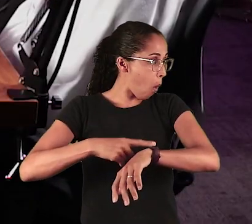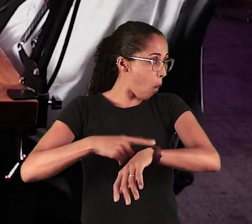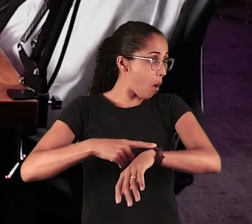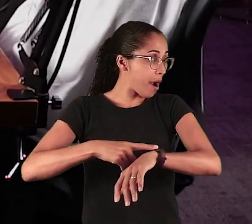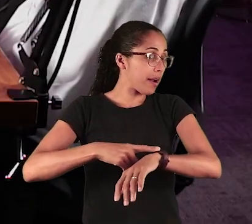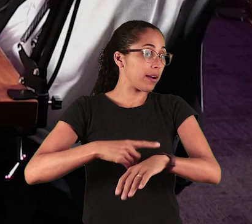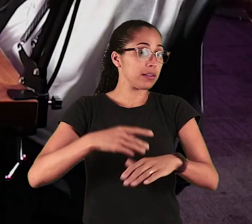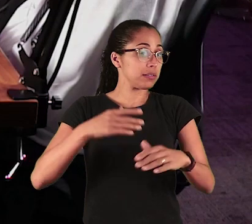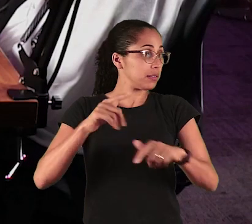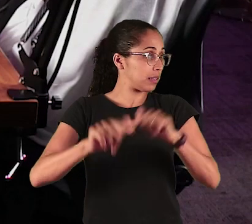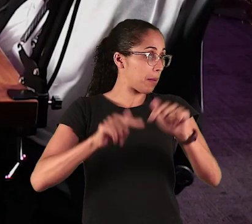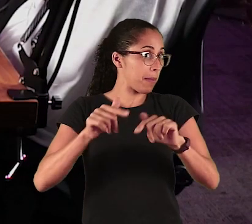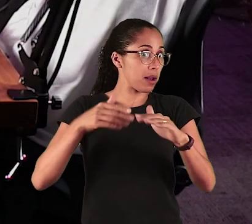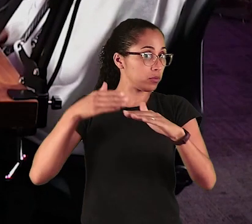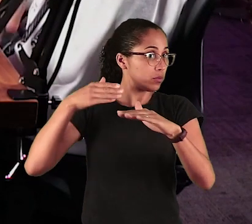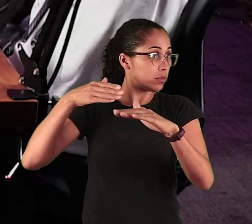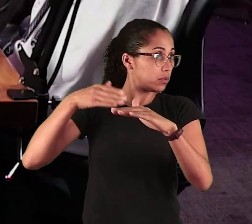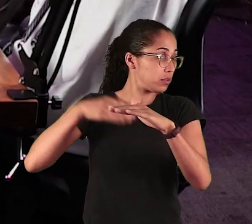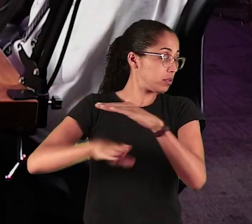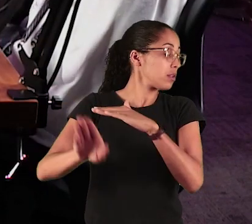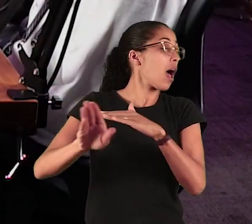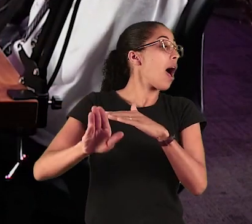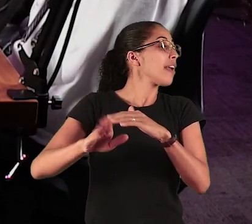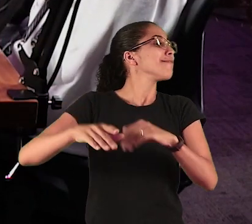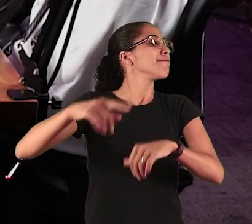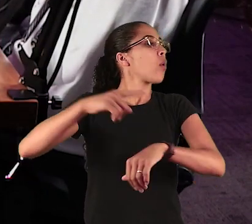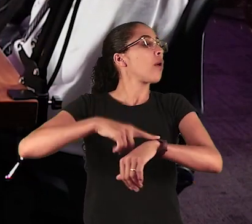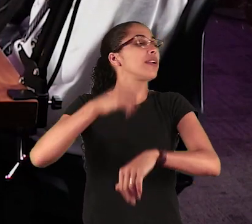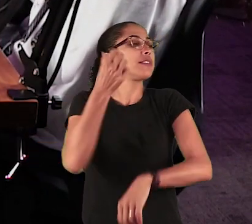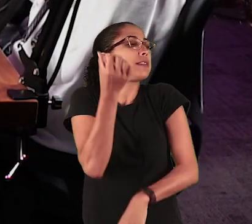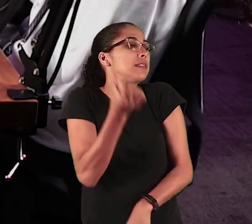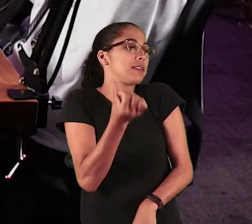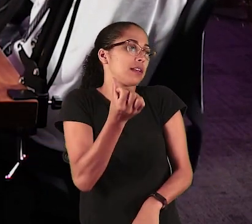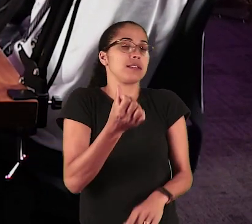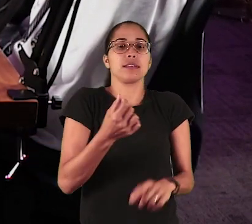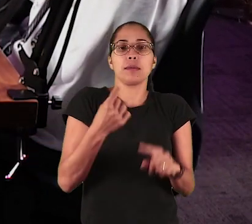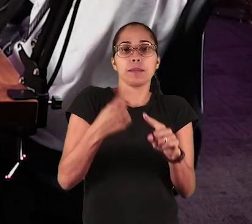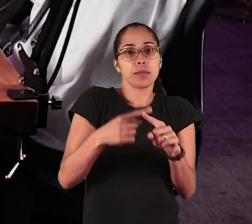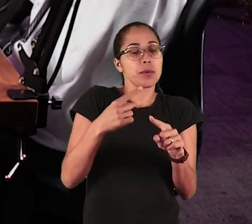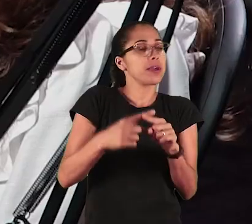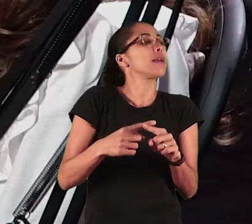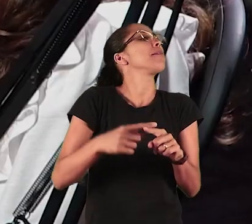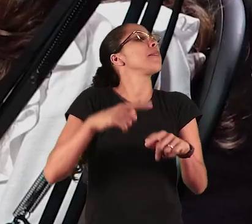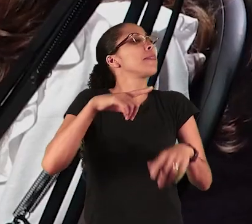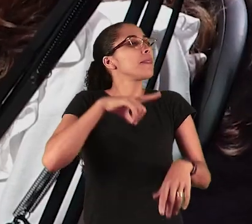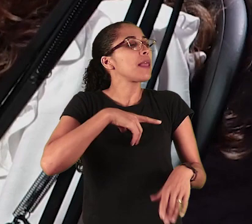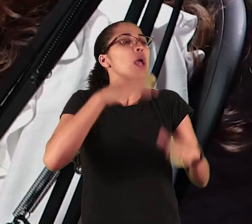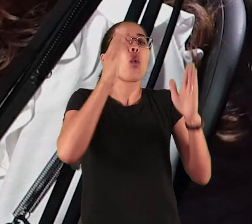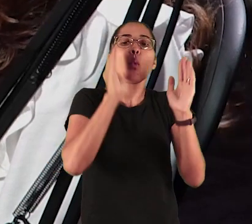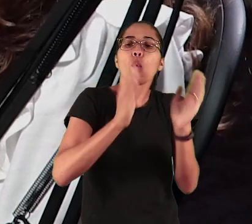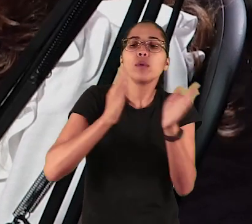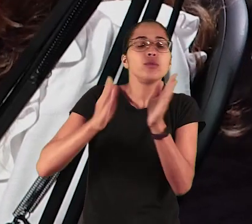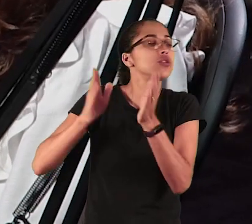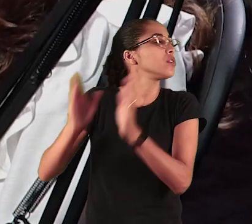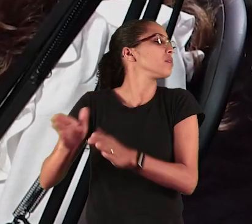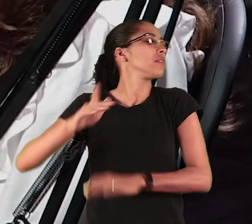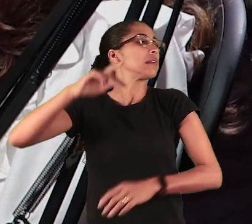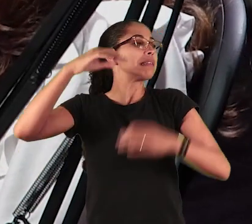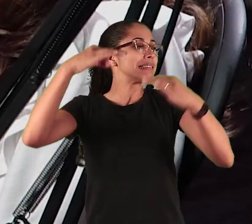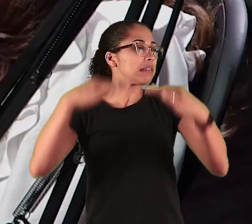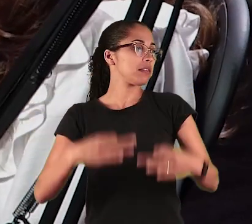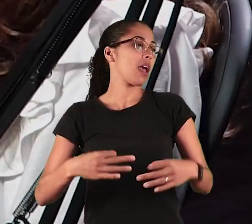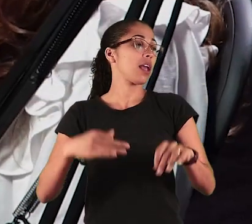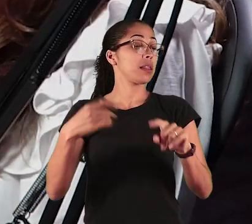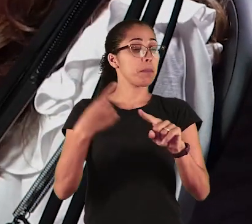de qualidade que seja com ele assim obviamente depois que tudo isso acontece ele dorme existe ainda um residual né